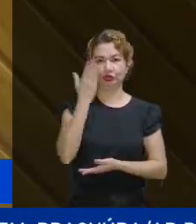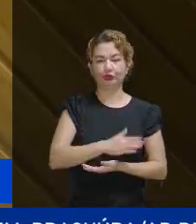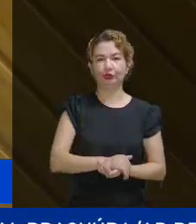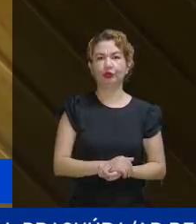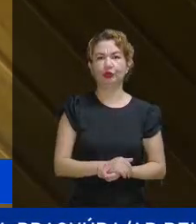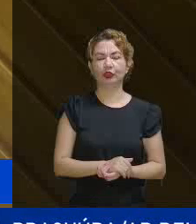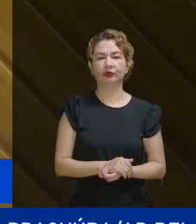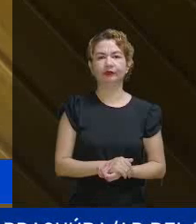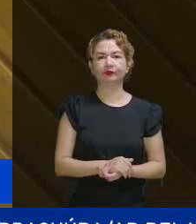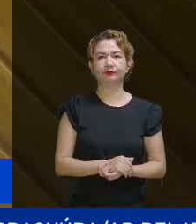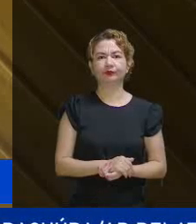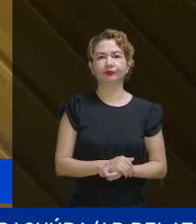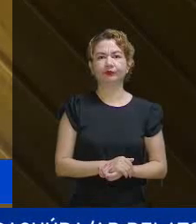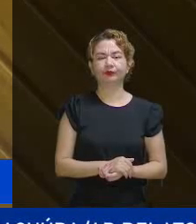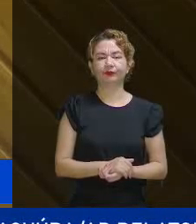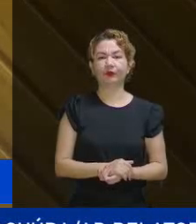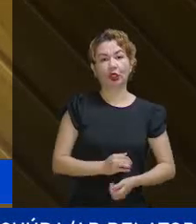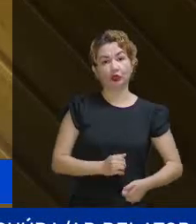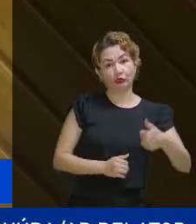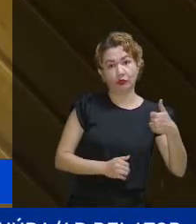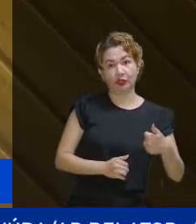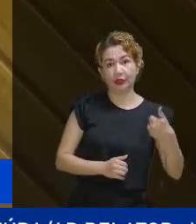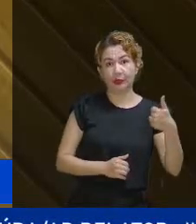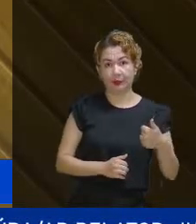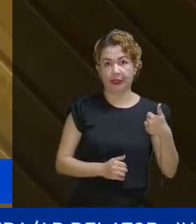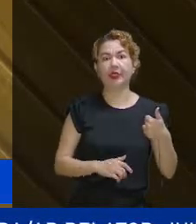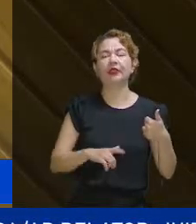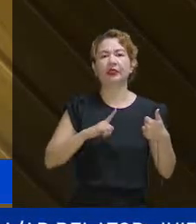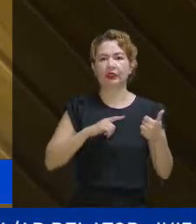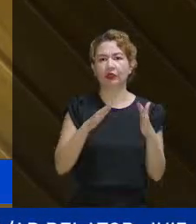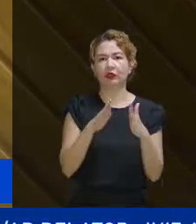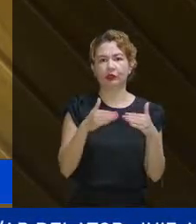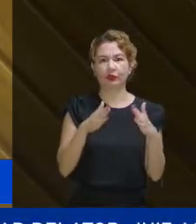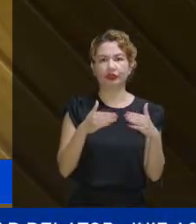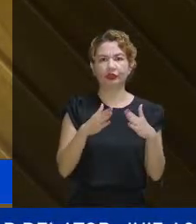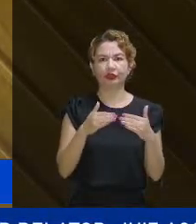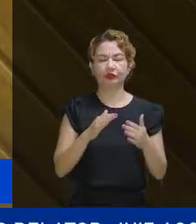em 2 momentos. Tanto no primeiro momento, que houve o pedido